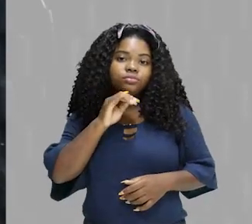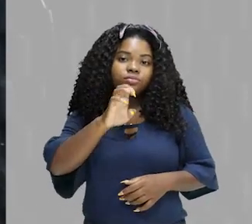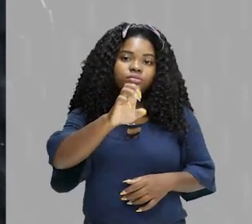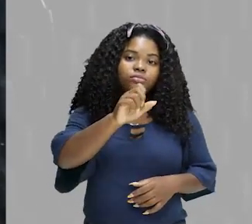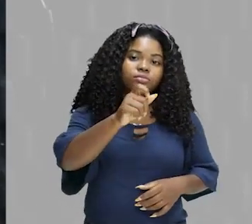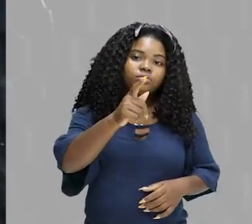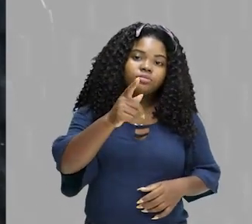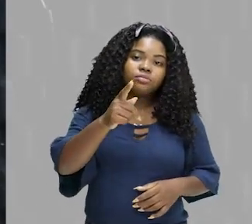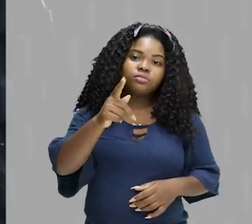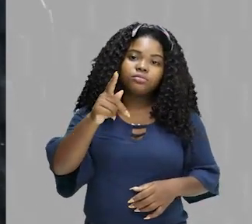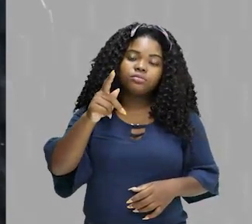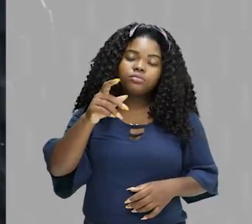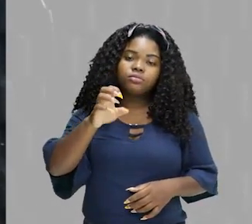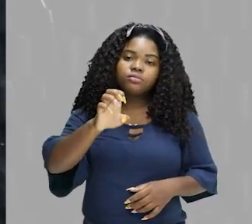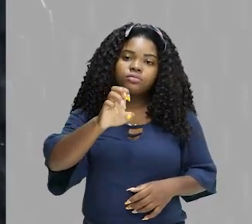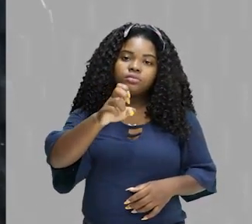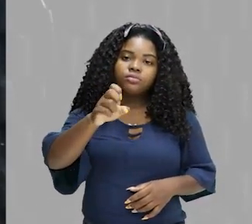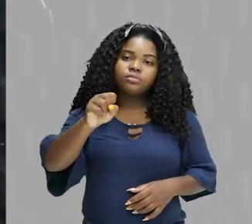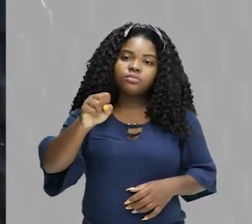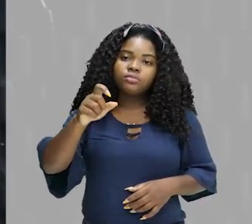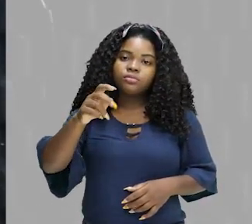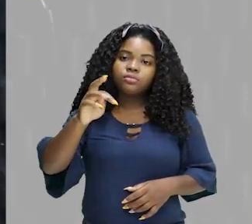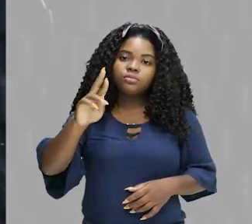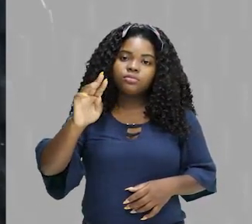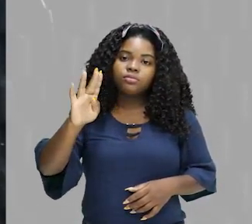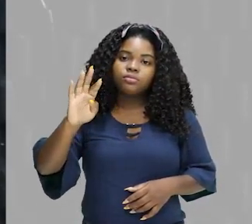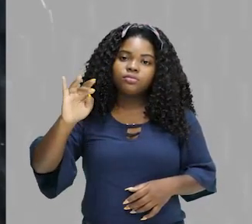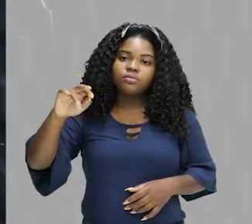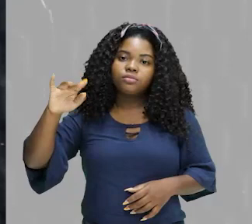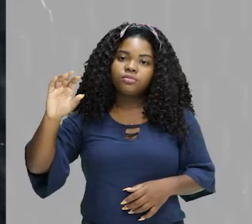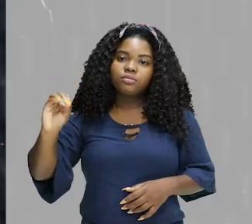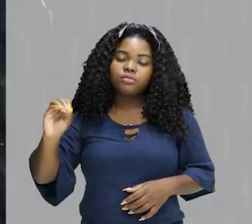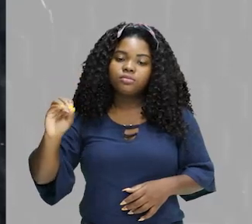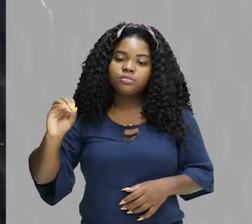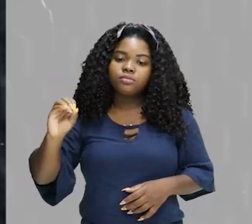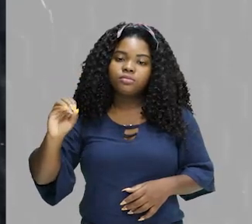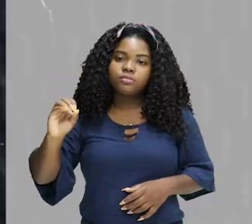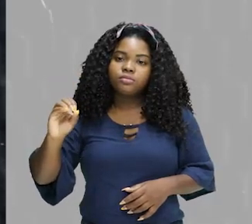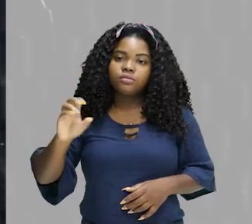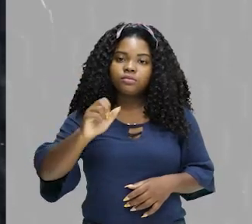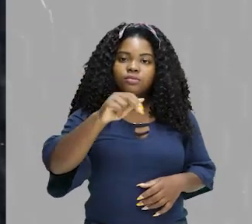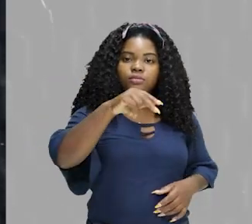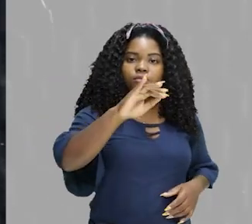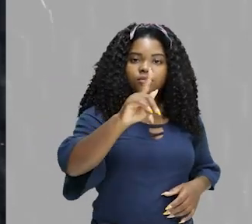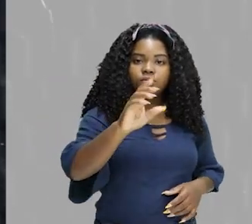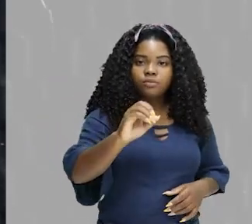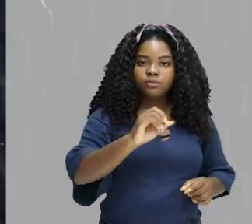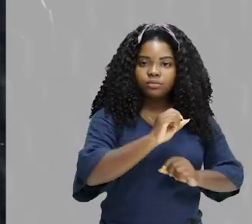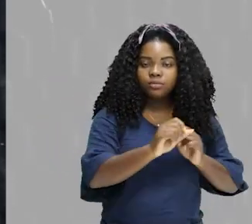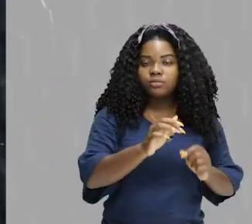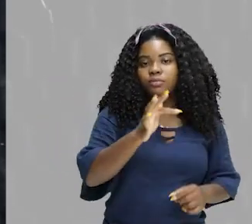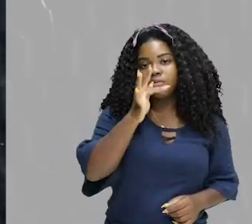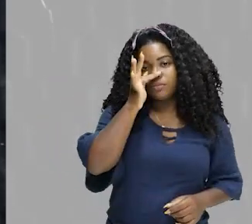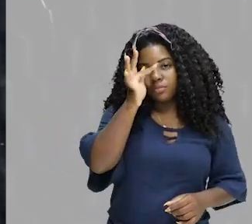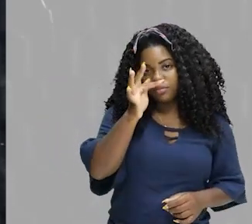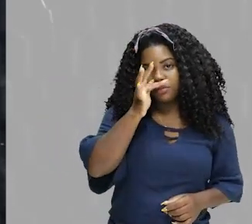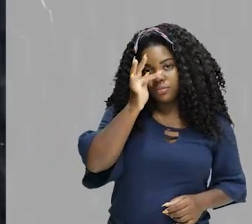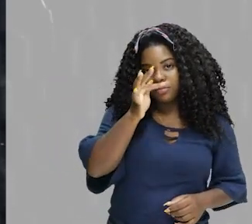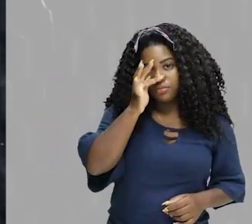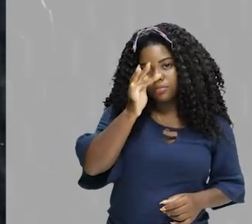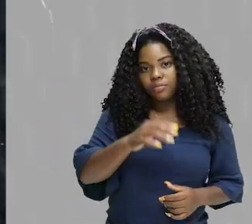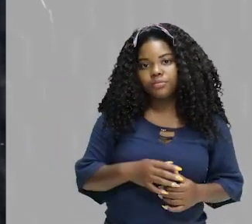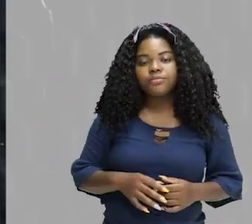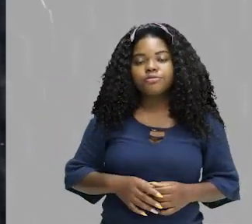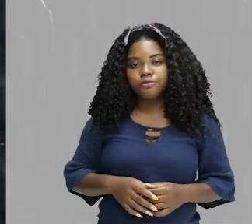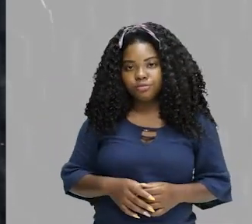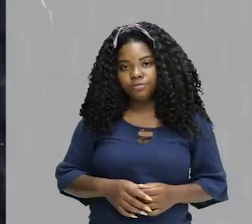estróbilos. As estruturas reprodutivas das angiospermas são as flores.